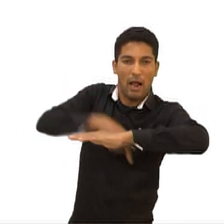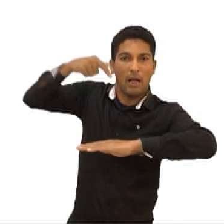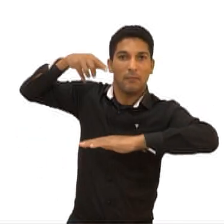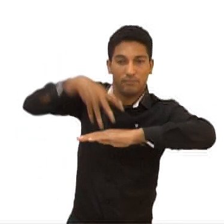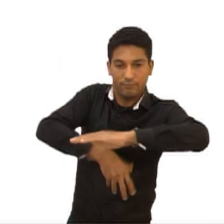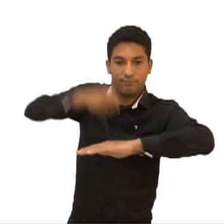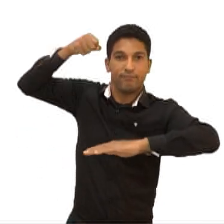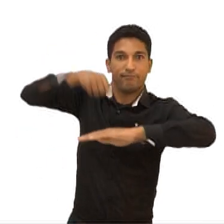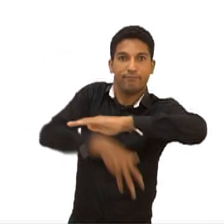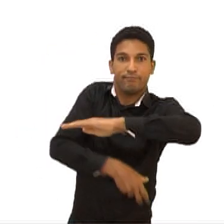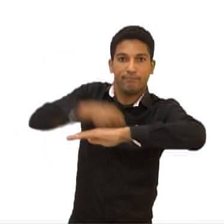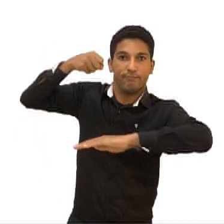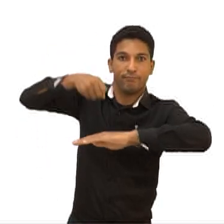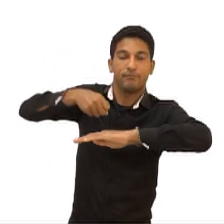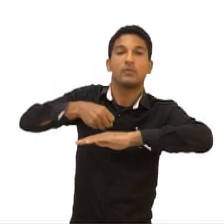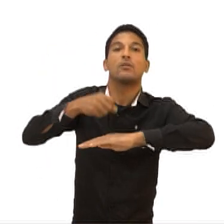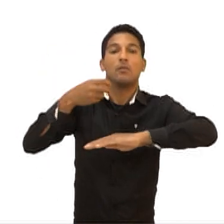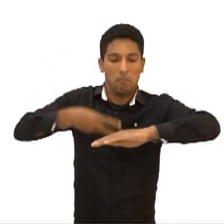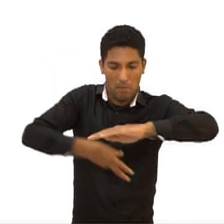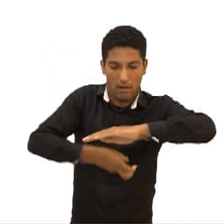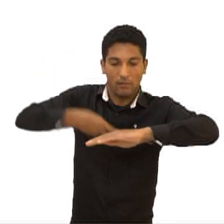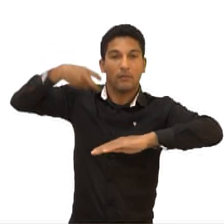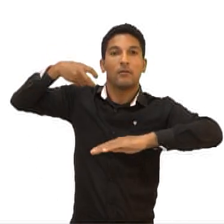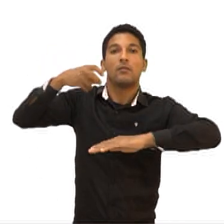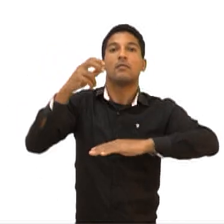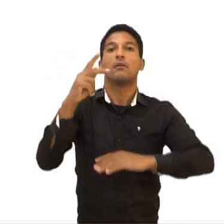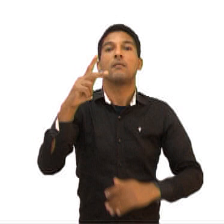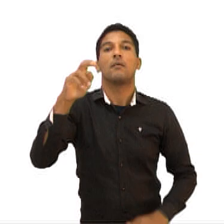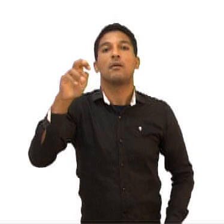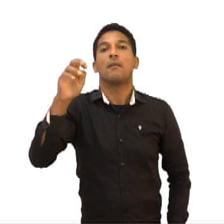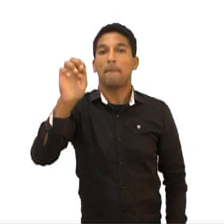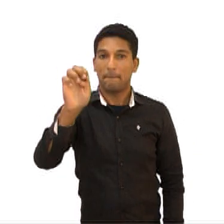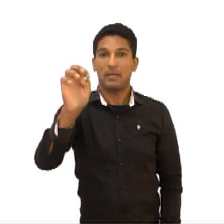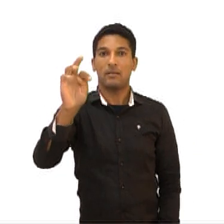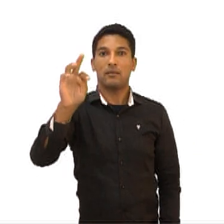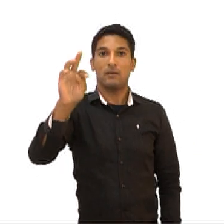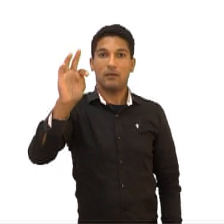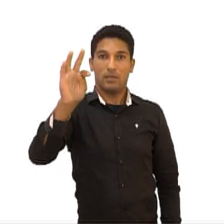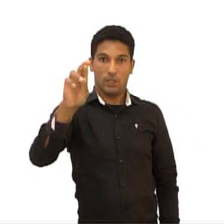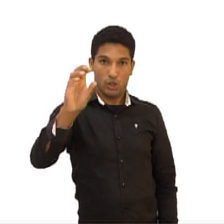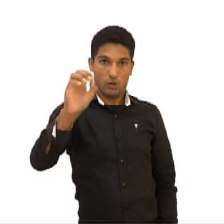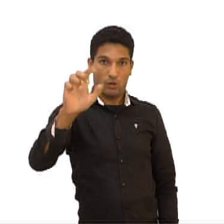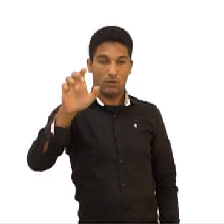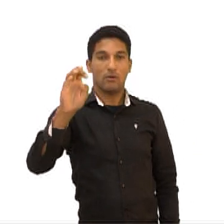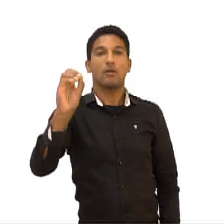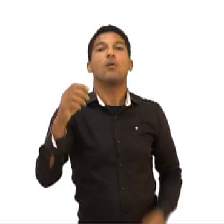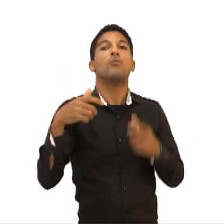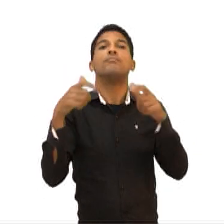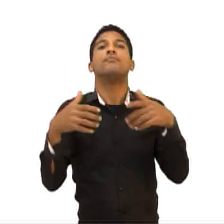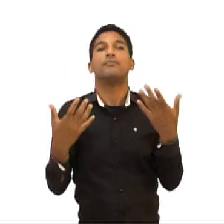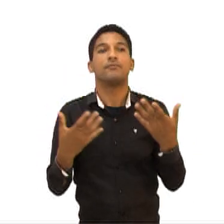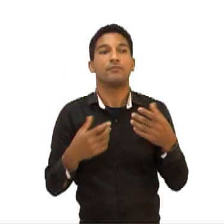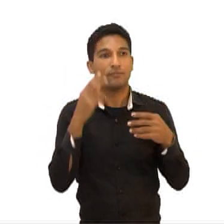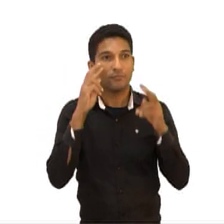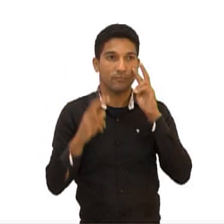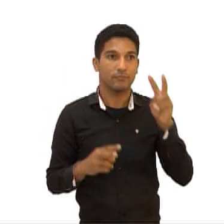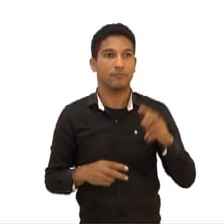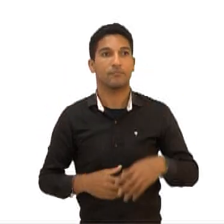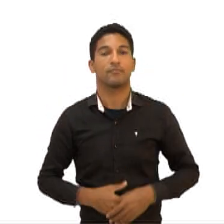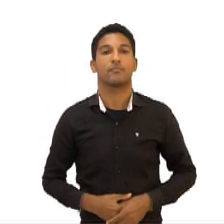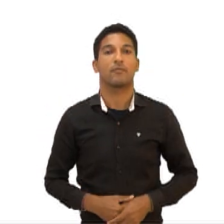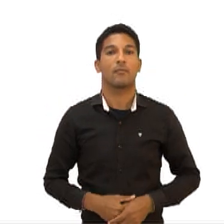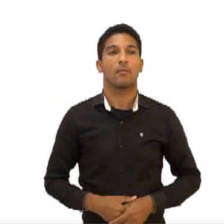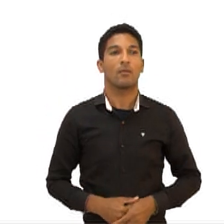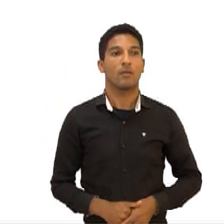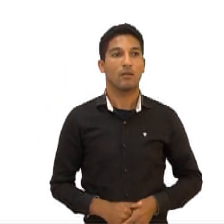Ásia Central, letra A, no Oriente Médio, letra B, na Ásia Meridional, letra C, ou na Ásia Setentrional, letra D. Estamos